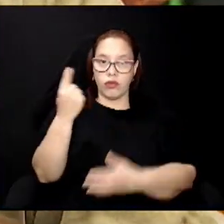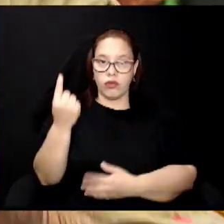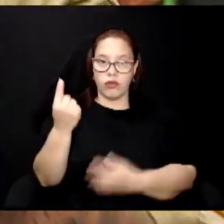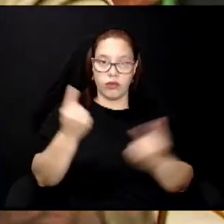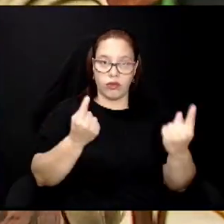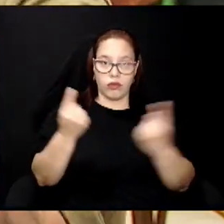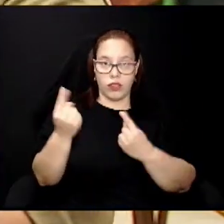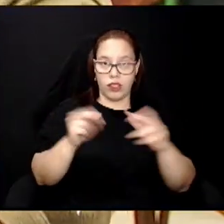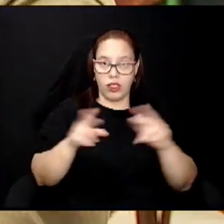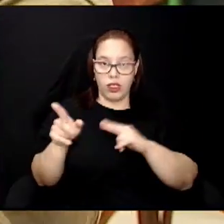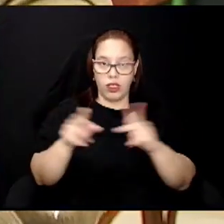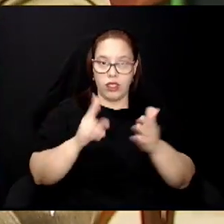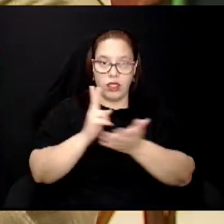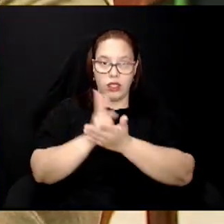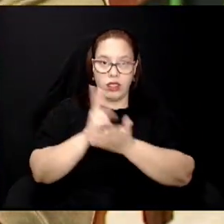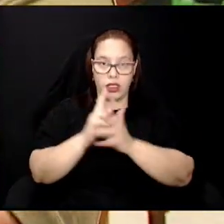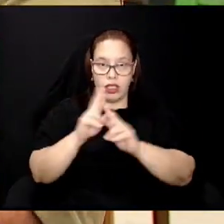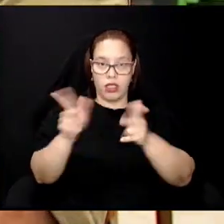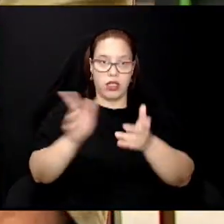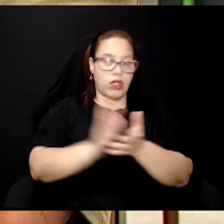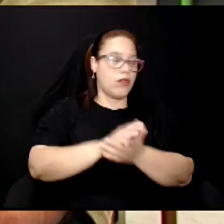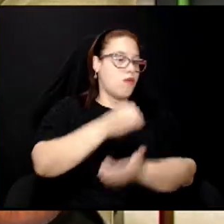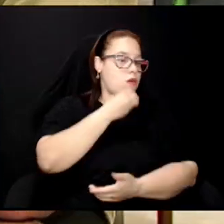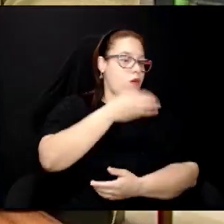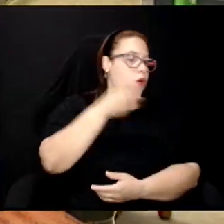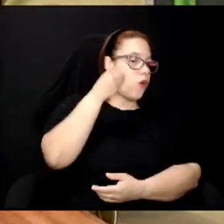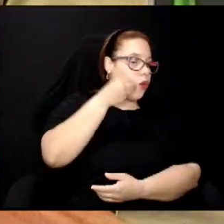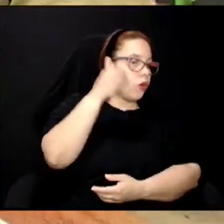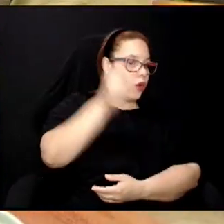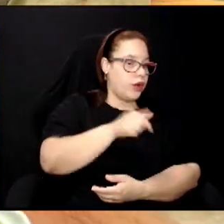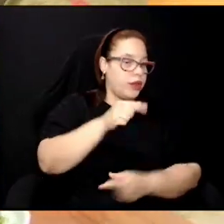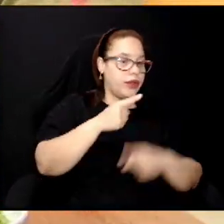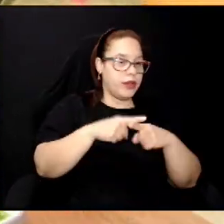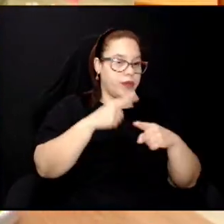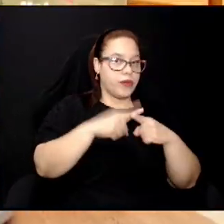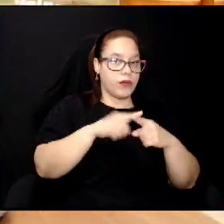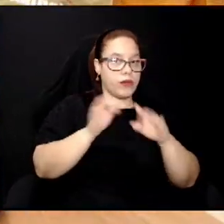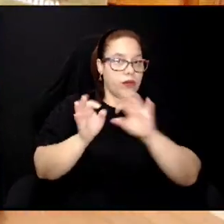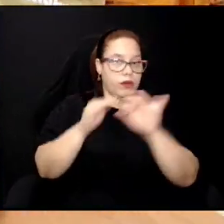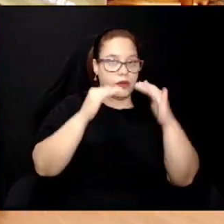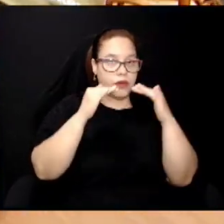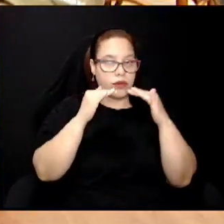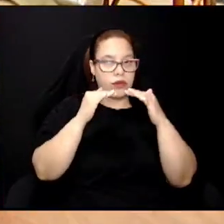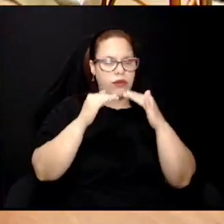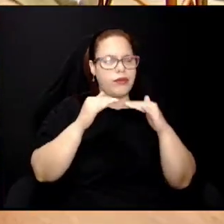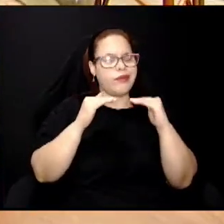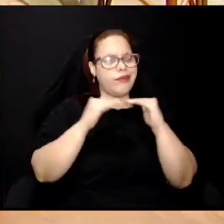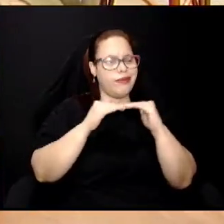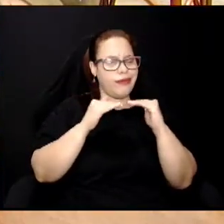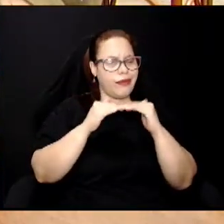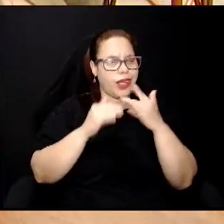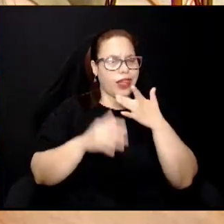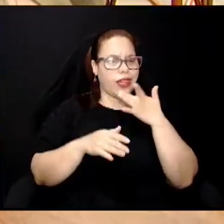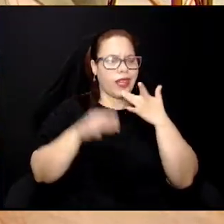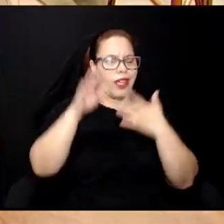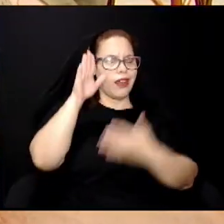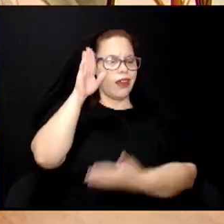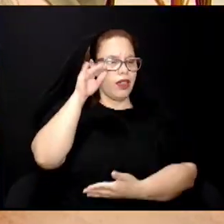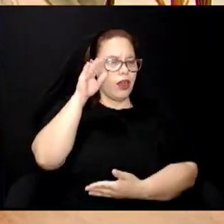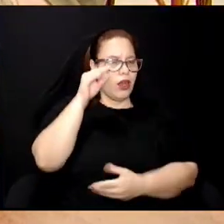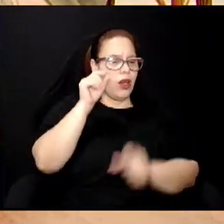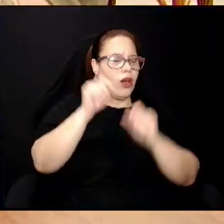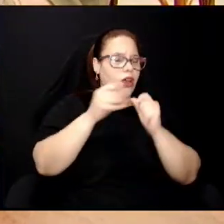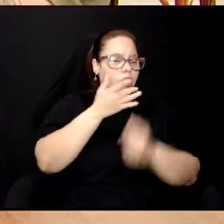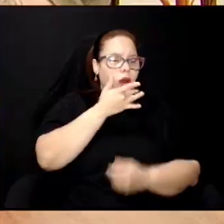da sequência diferente. Pô, então vou experimentar aqui porque o pessoal de casa com certeza está curioso para saber o sabor